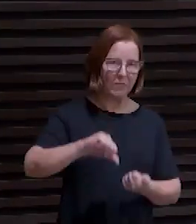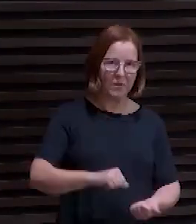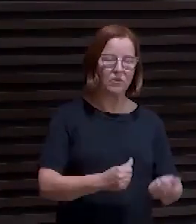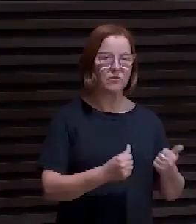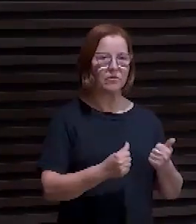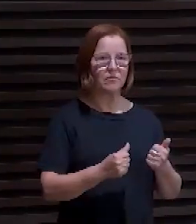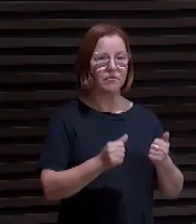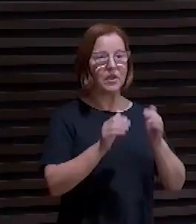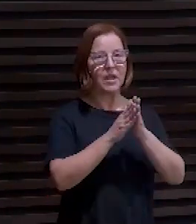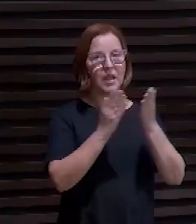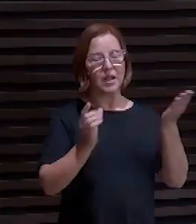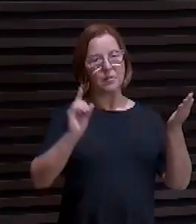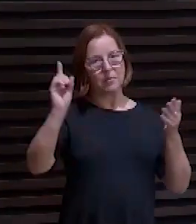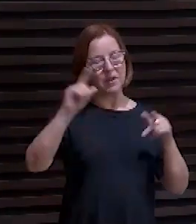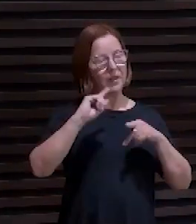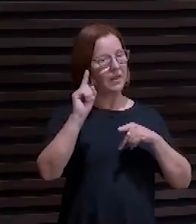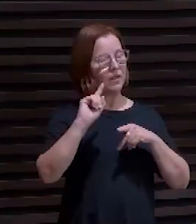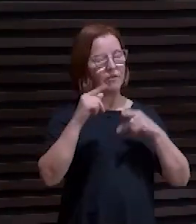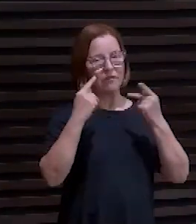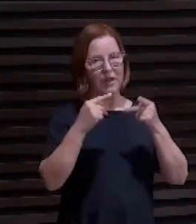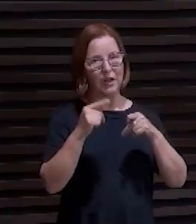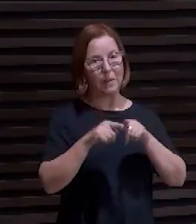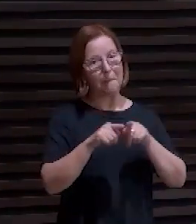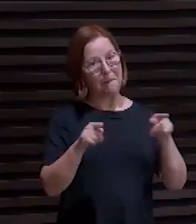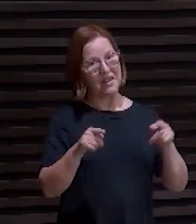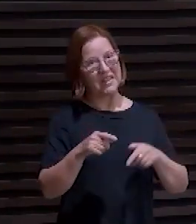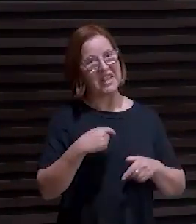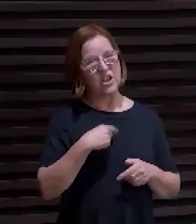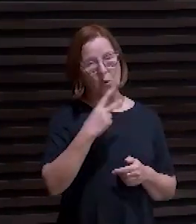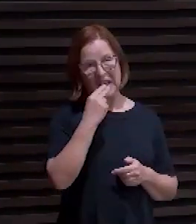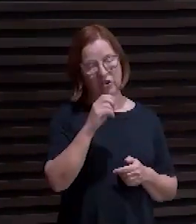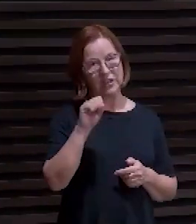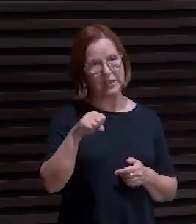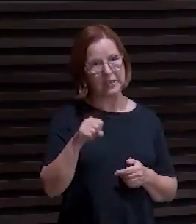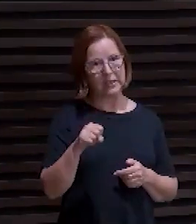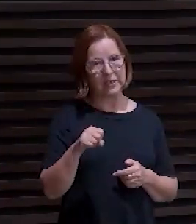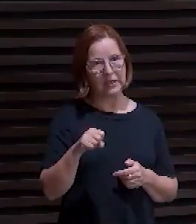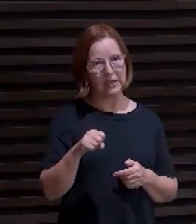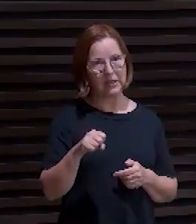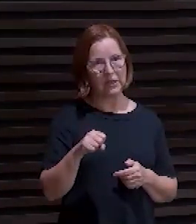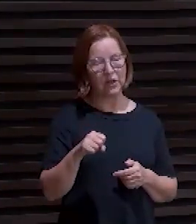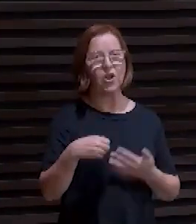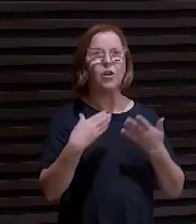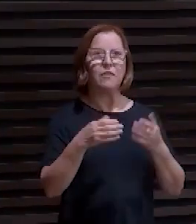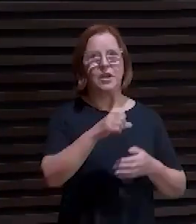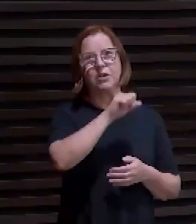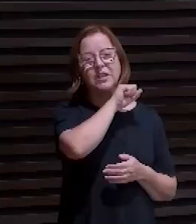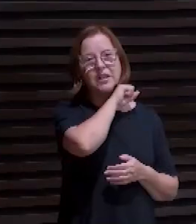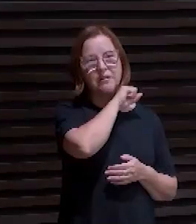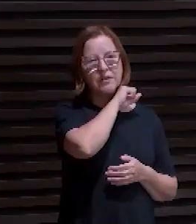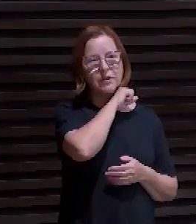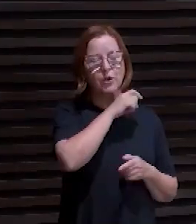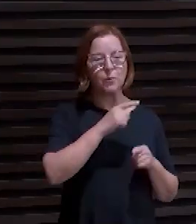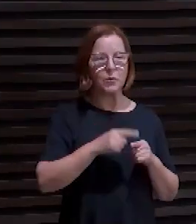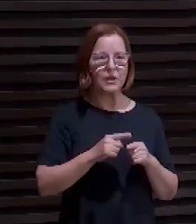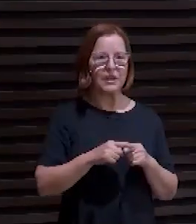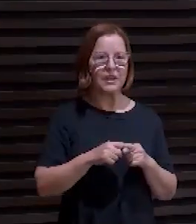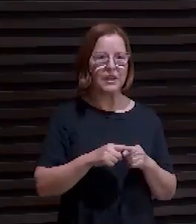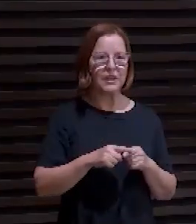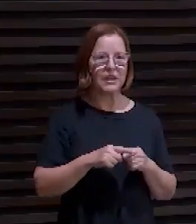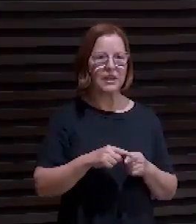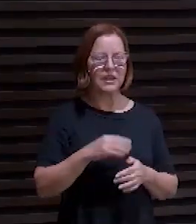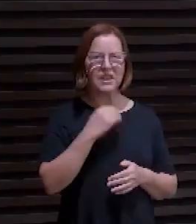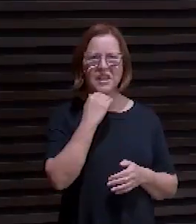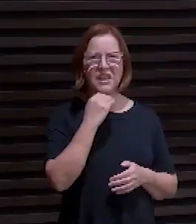A Bíblia não fala, mas eu acredito que sim. Ele ofereceu sacrifícios, porque nenhum judeu